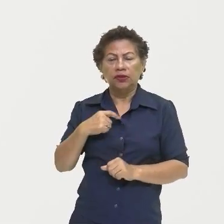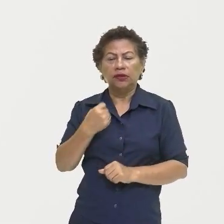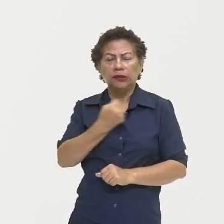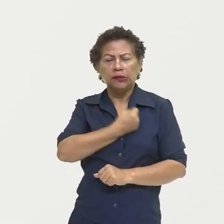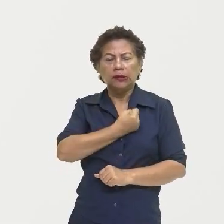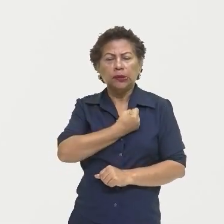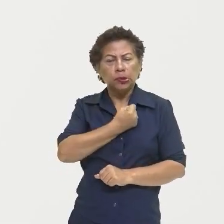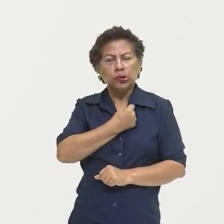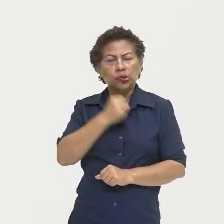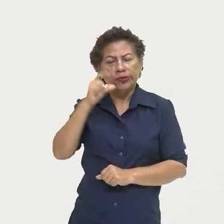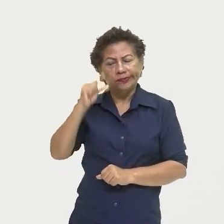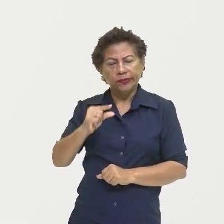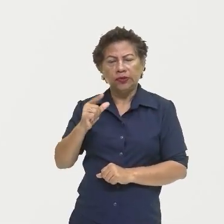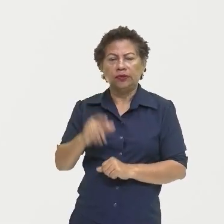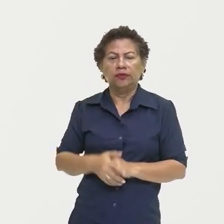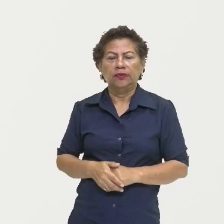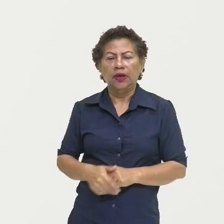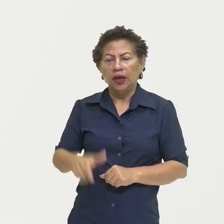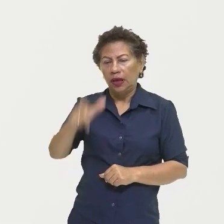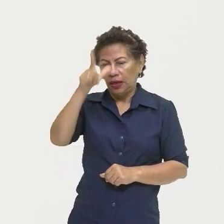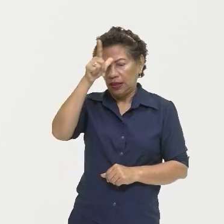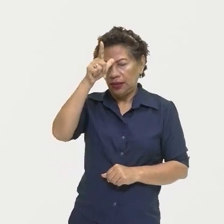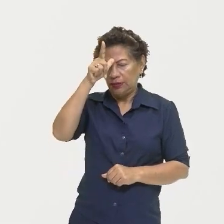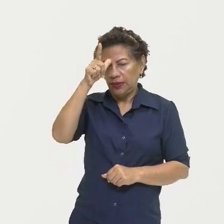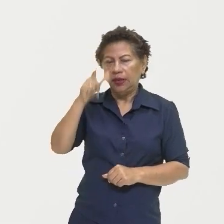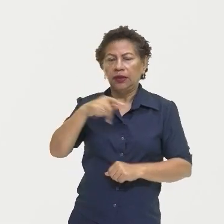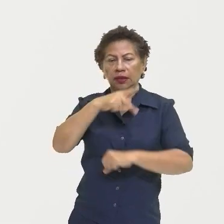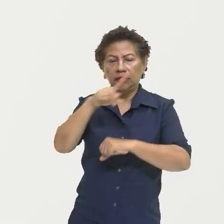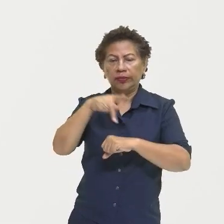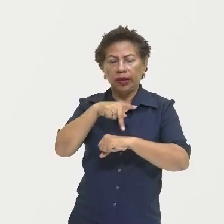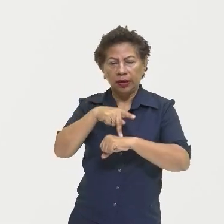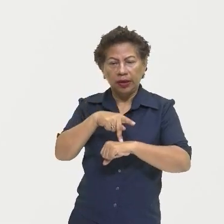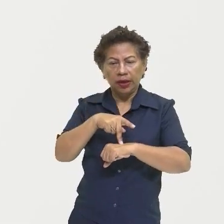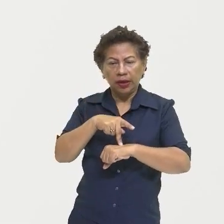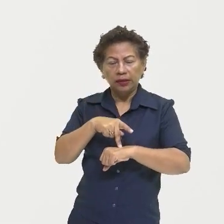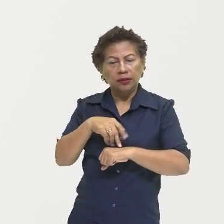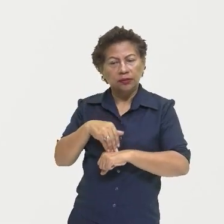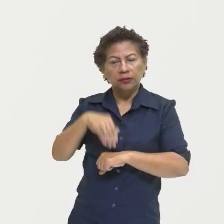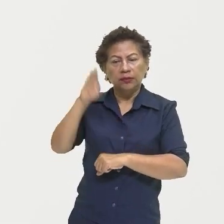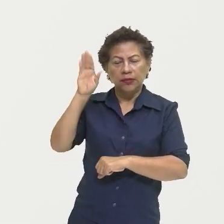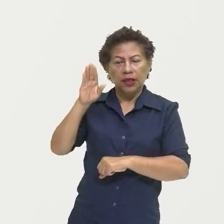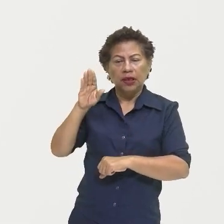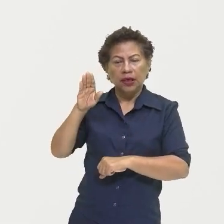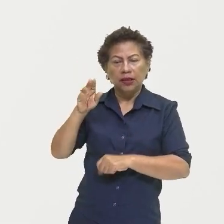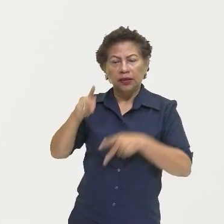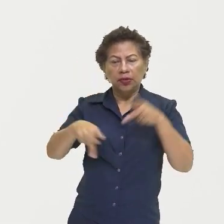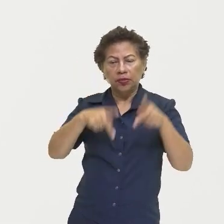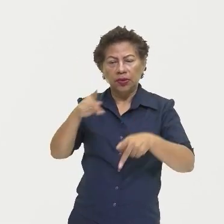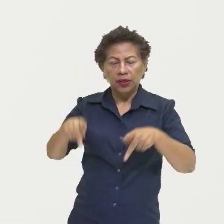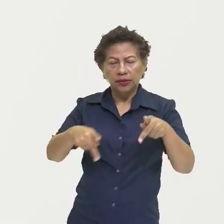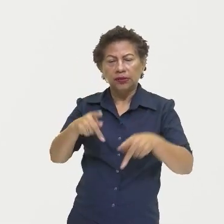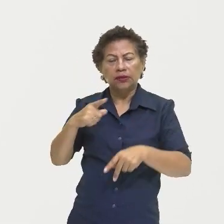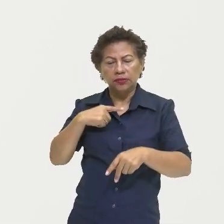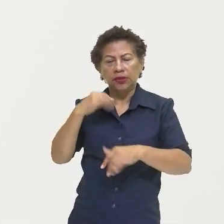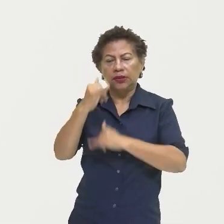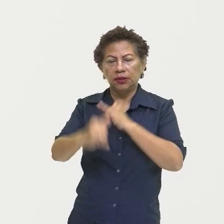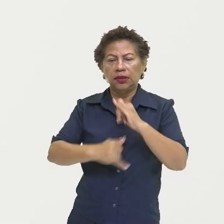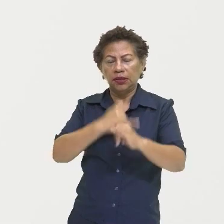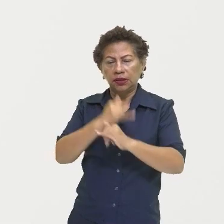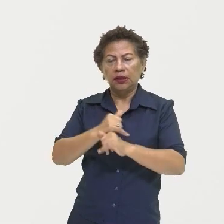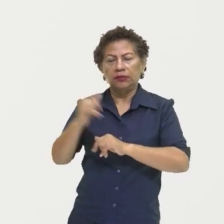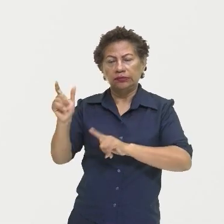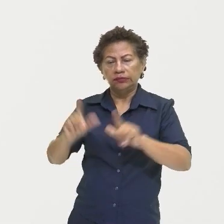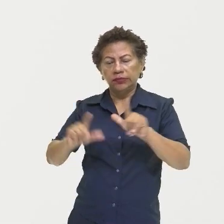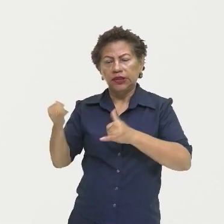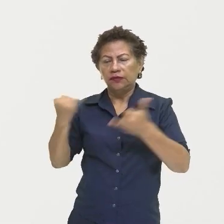né? Aqui na Alemanha, olha, um país desenvolvido, né? Mais de 80% da população. Aqui também na